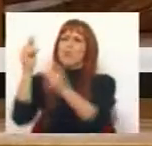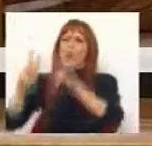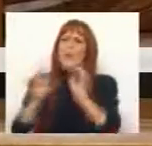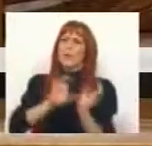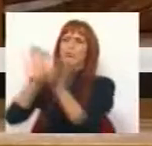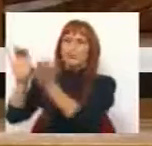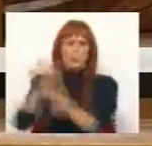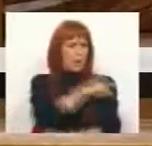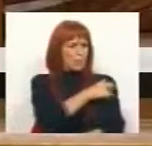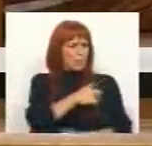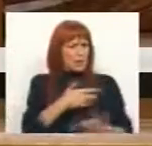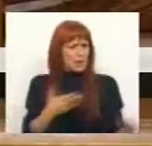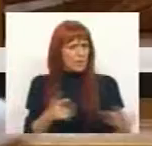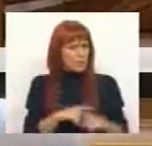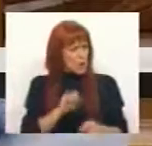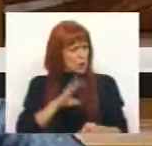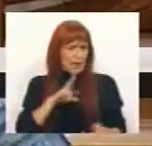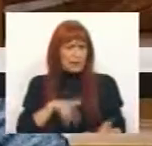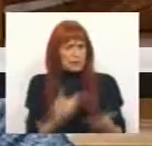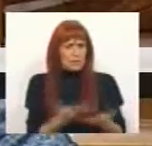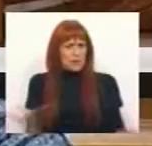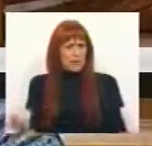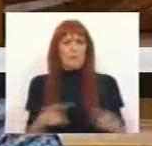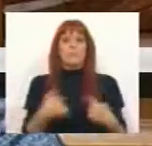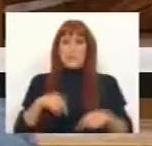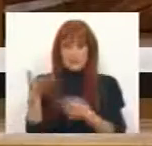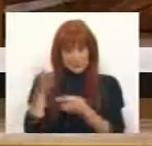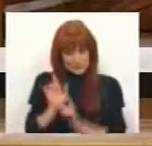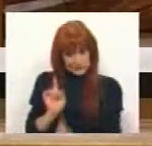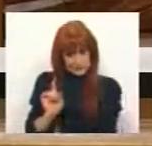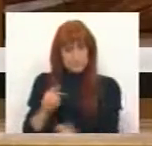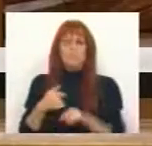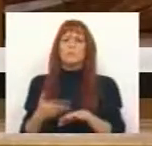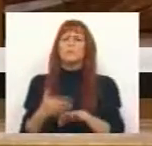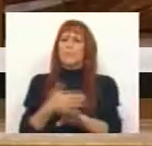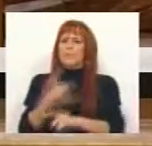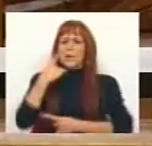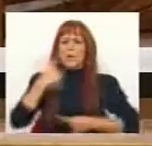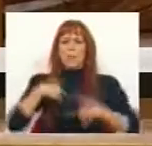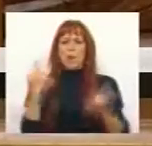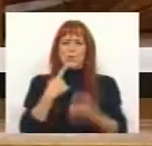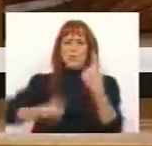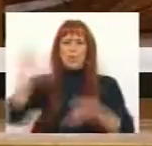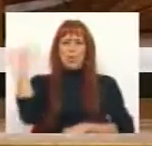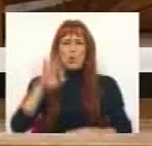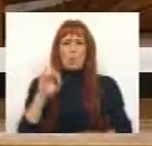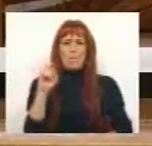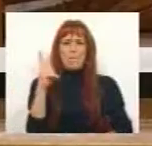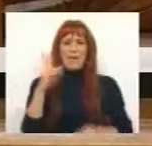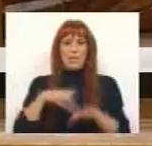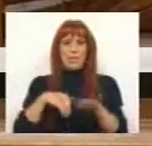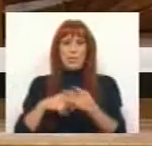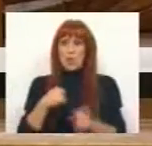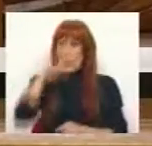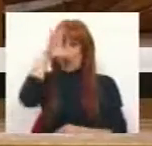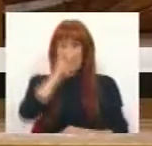fiscais representaria para o nosso país. Mas este caso vem antes de mais mostrar que a denúncia que o PEB fez